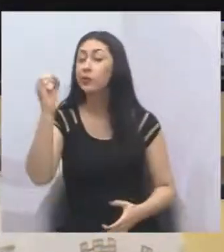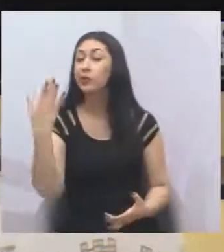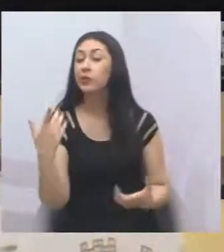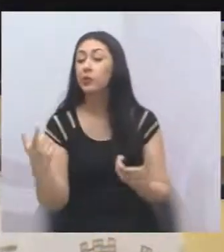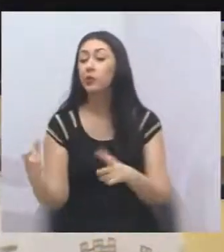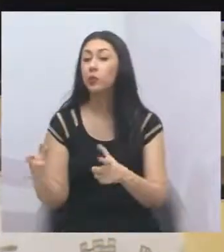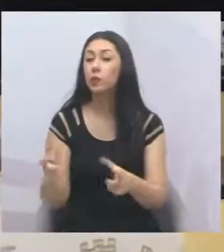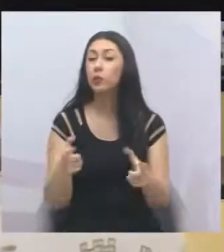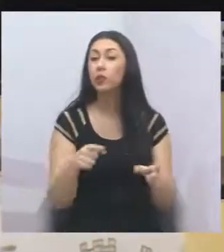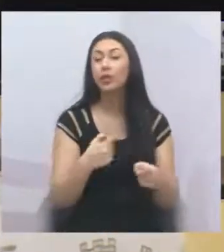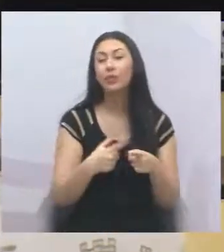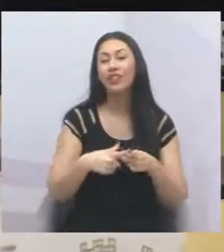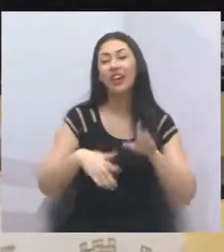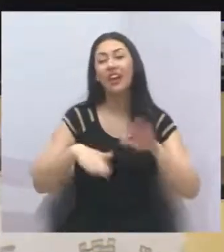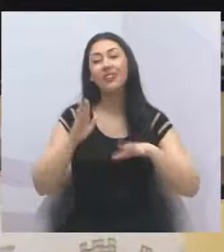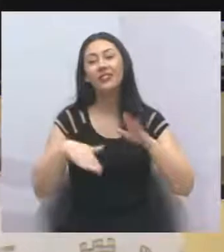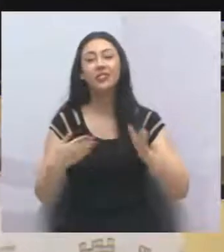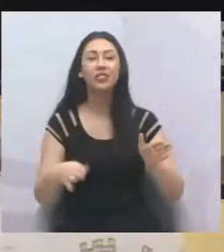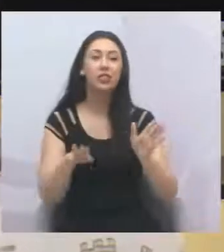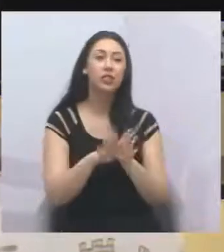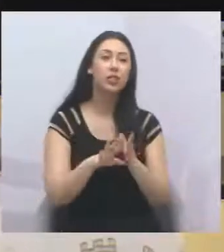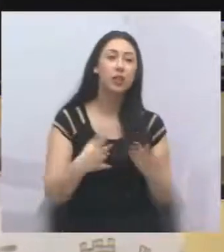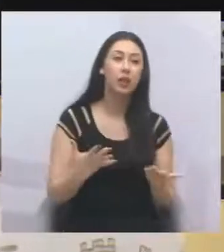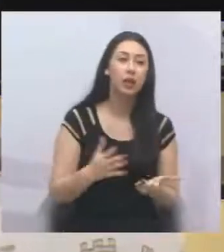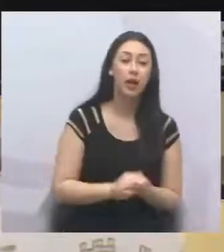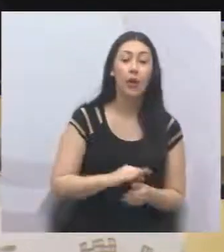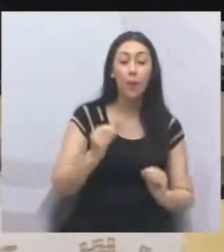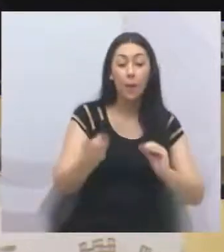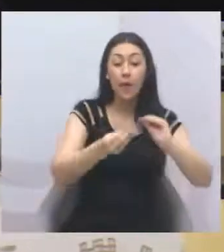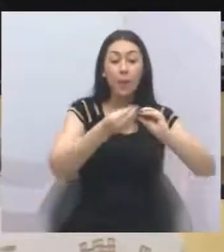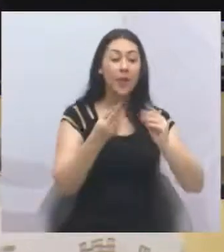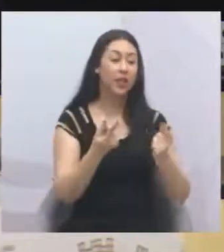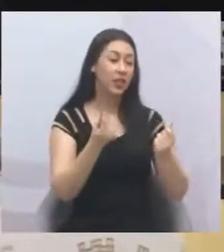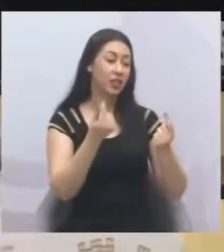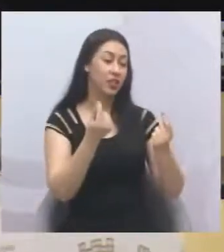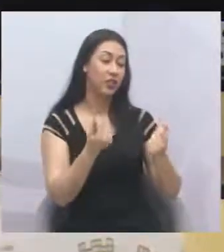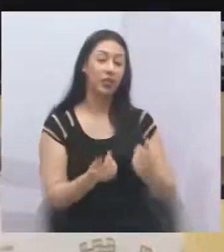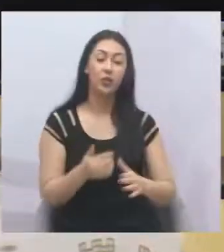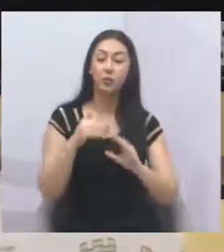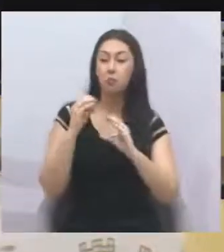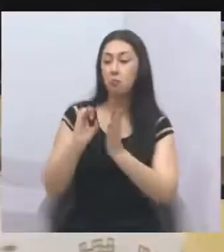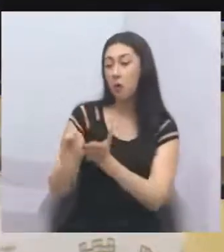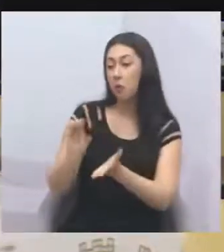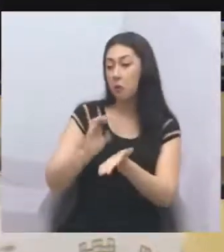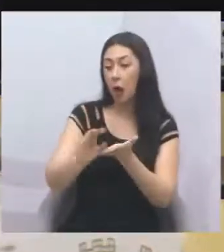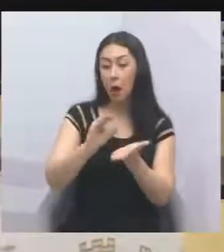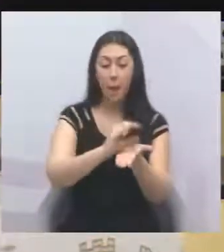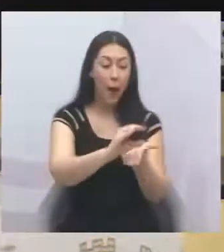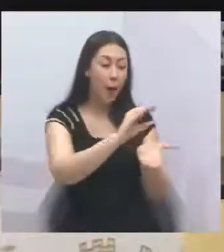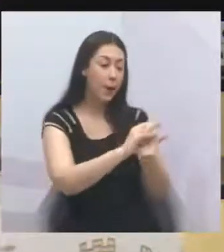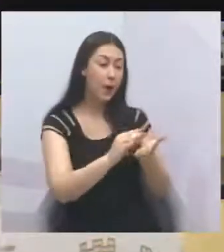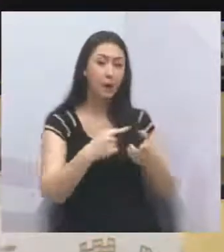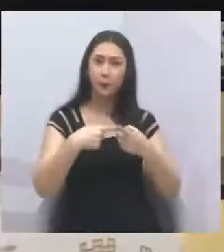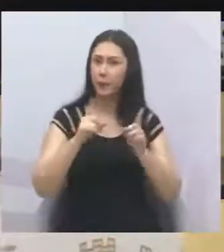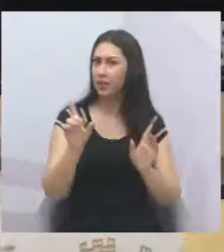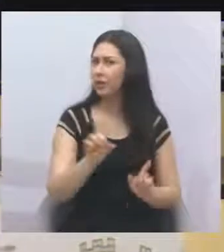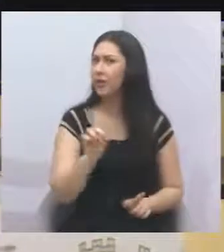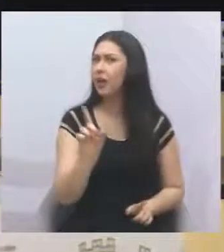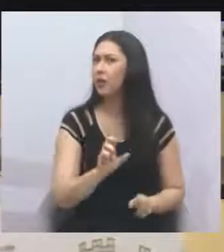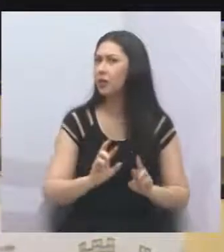colocado. Porque muitas das vezes chega lá e fala, foi uma emenda parlamentar, foi isso, foi aquilo outro, mas não